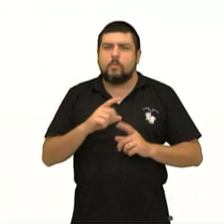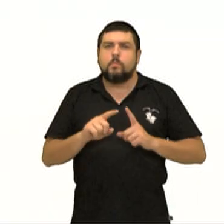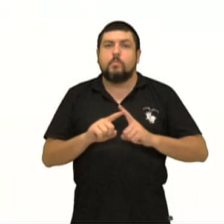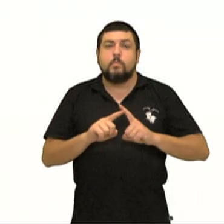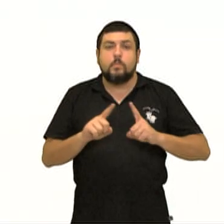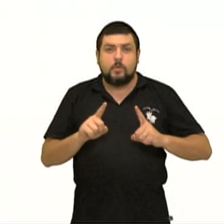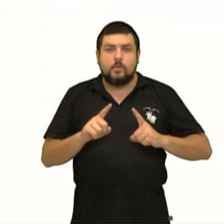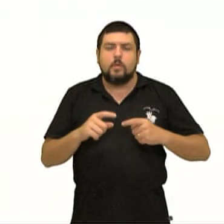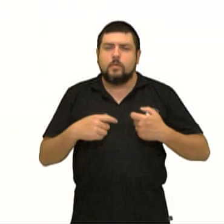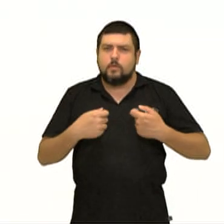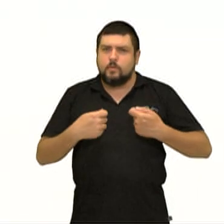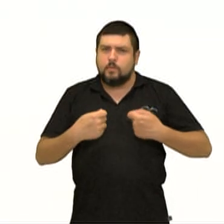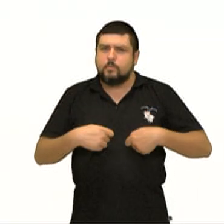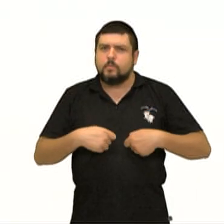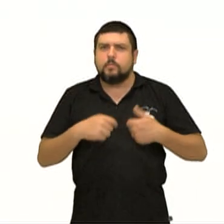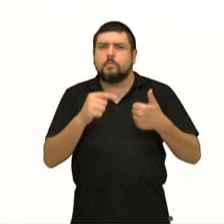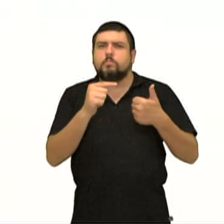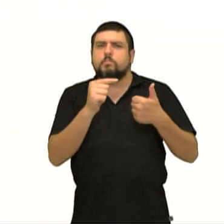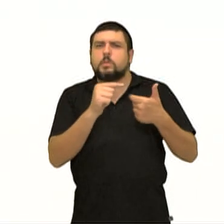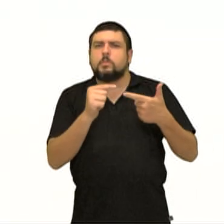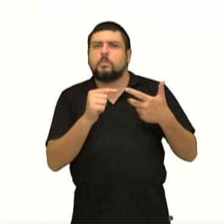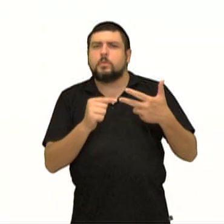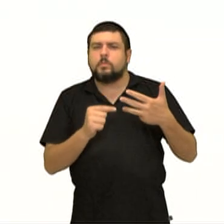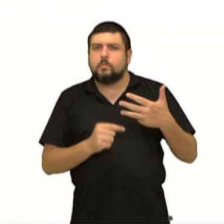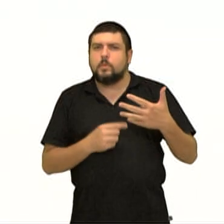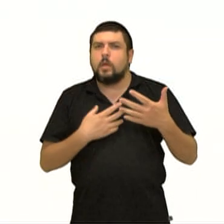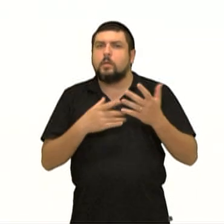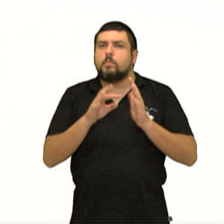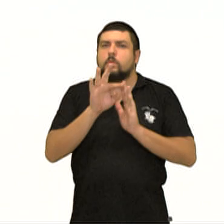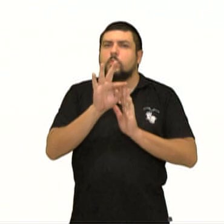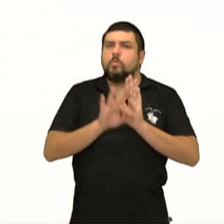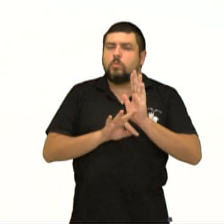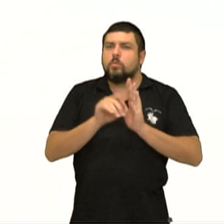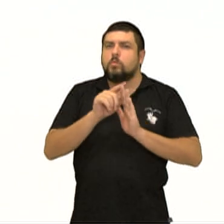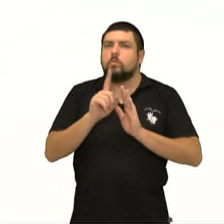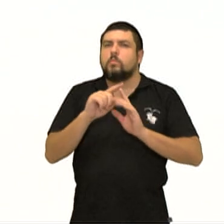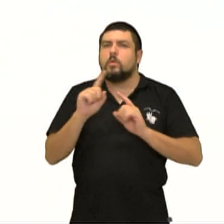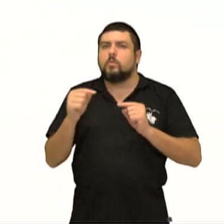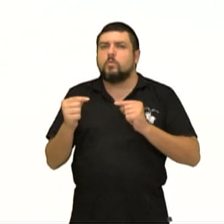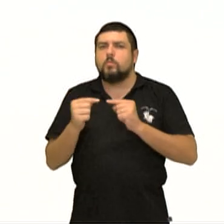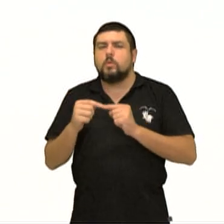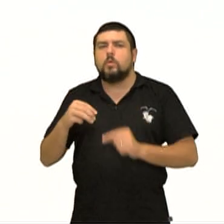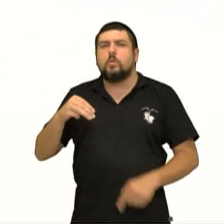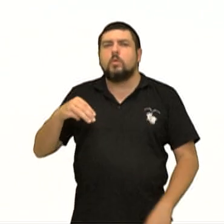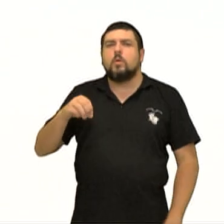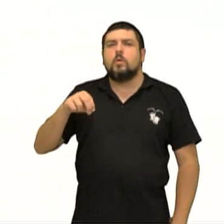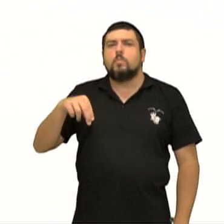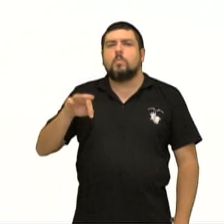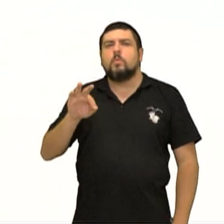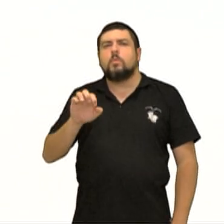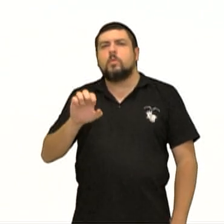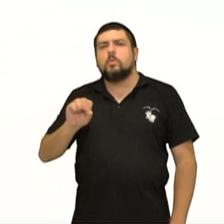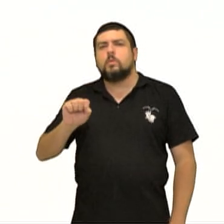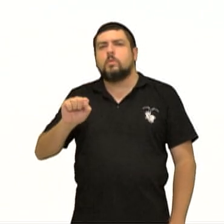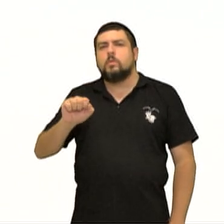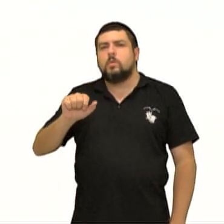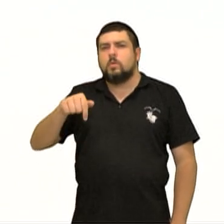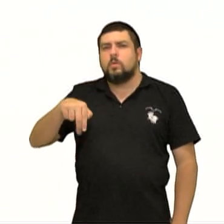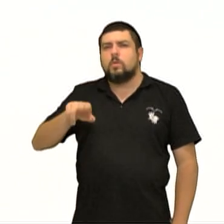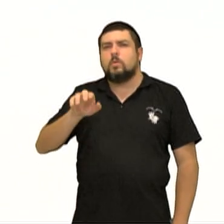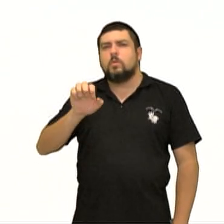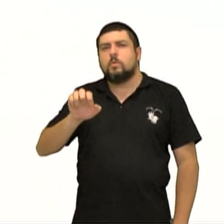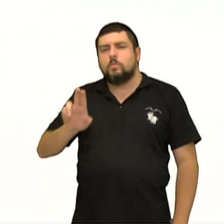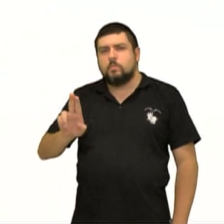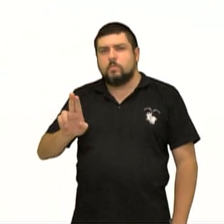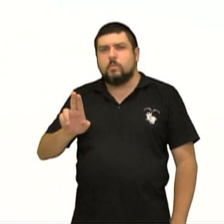né, corresponder, se embasar no texto de Montesquieu, que enfatiza o condicionamento da liberdade dos